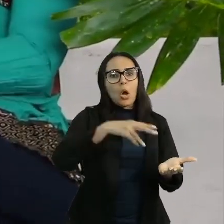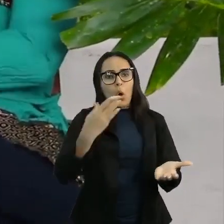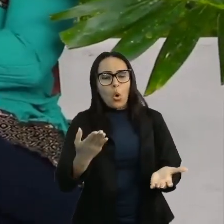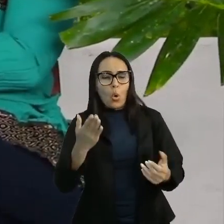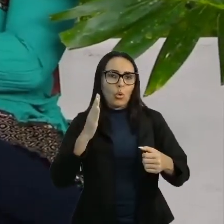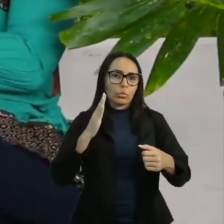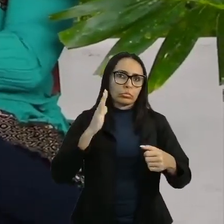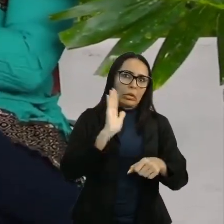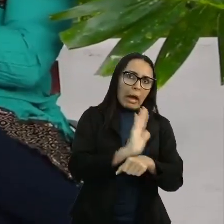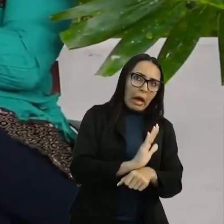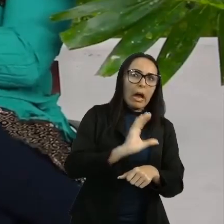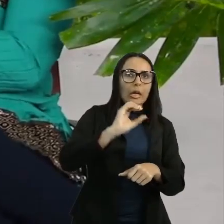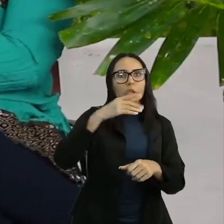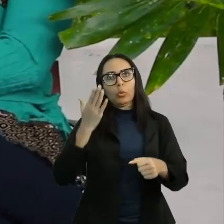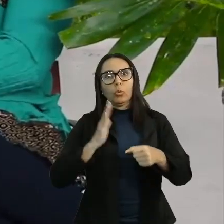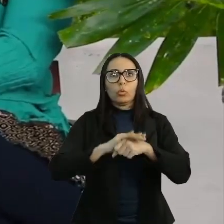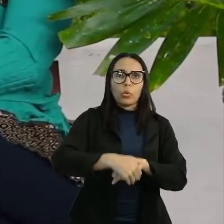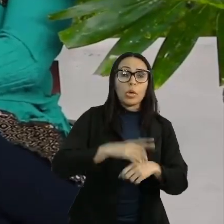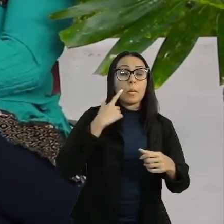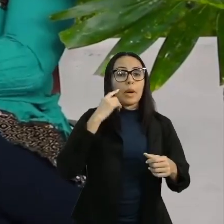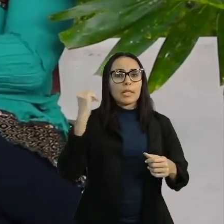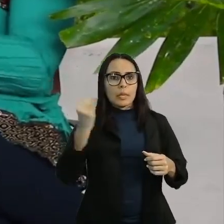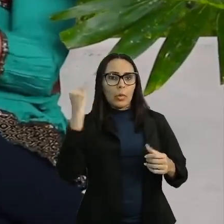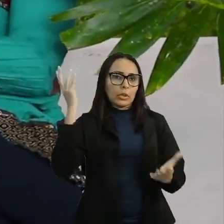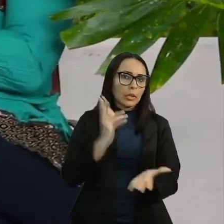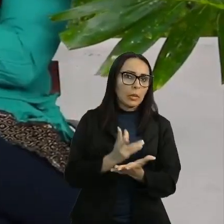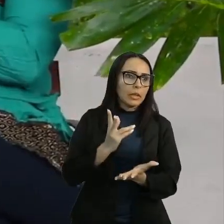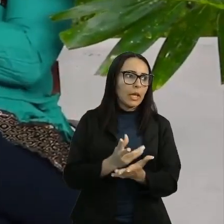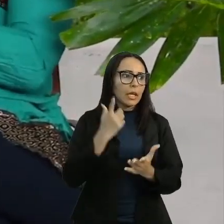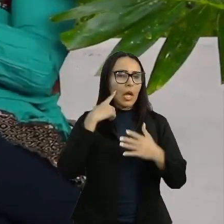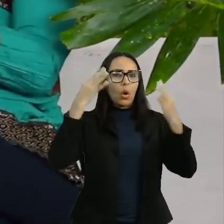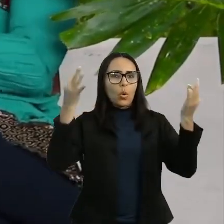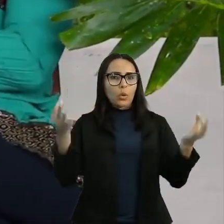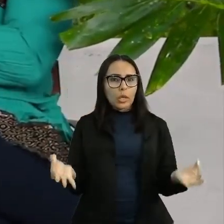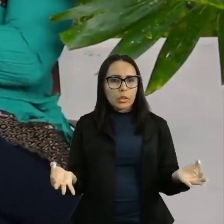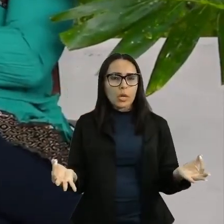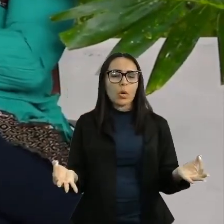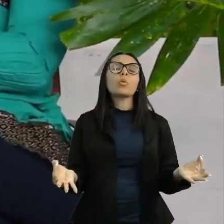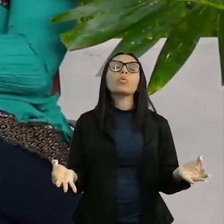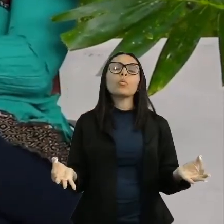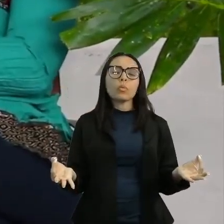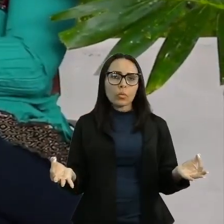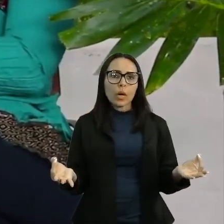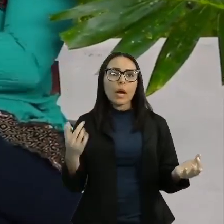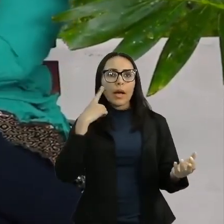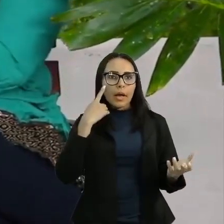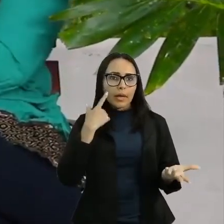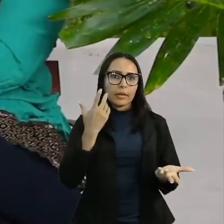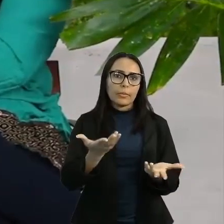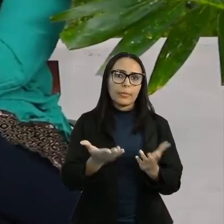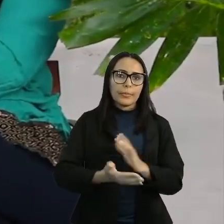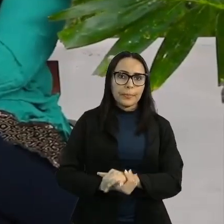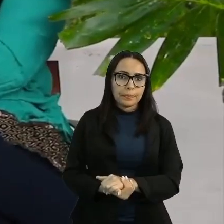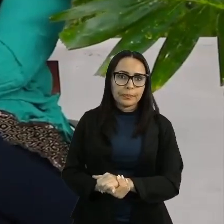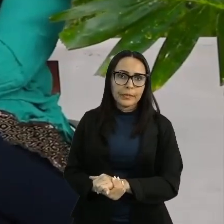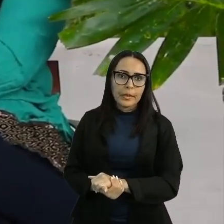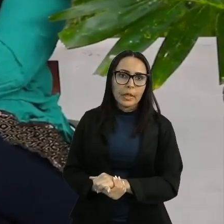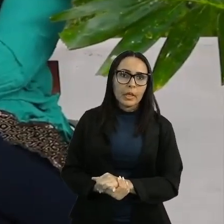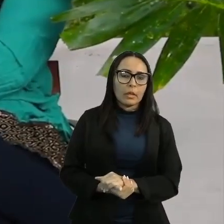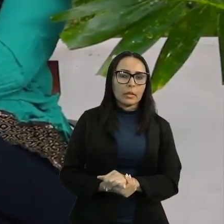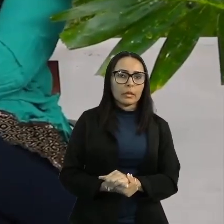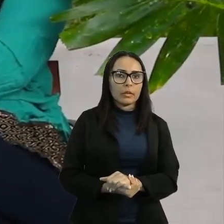Priya, e muita gente me conhece daqui também, depois passam a me conhecer na cidade dando aula. Vira um negócio só. Vira um negócio só. Os dois nomes tá tudo